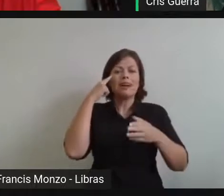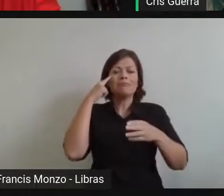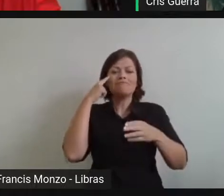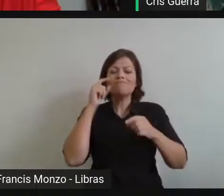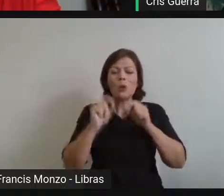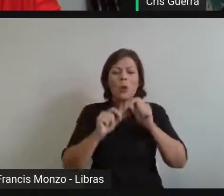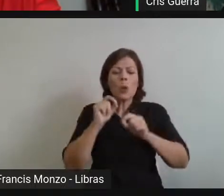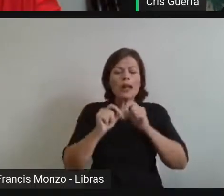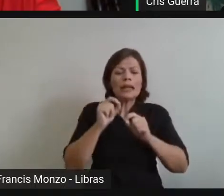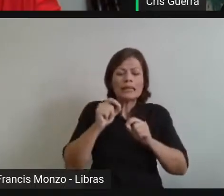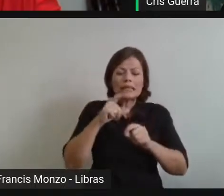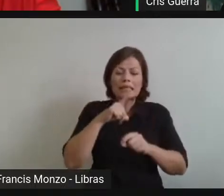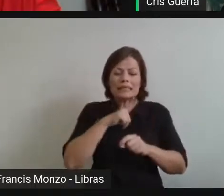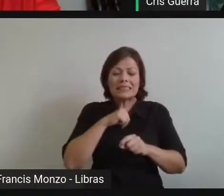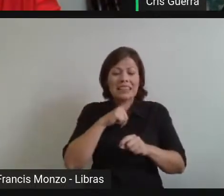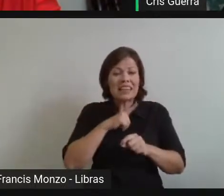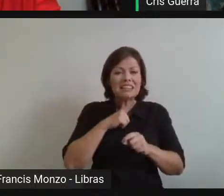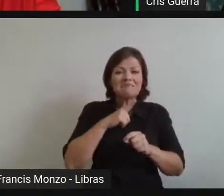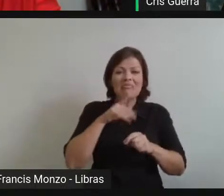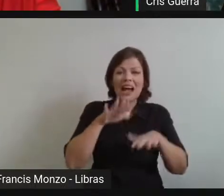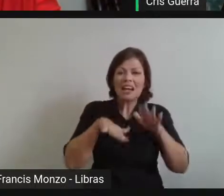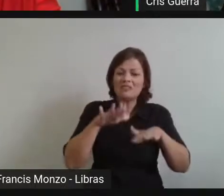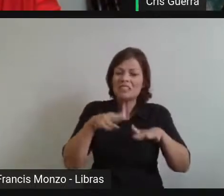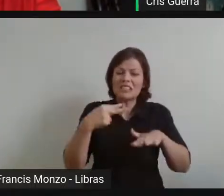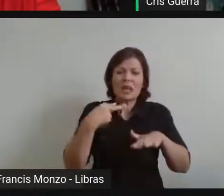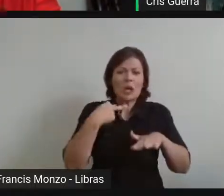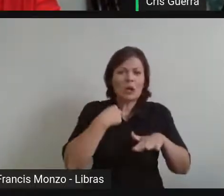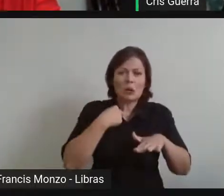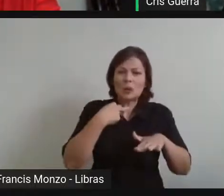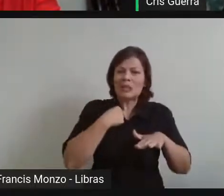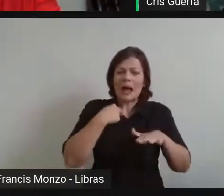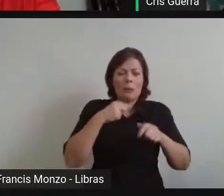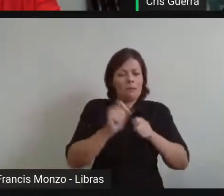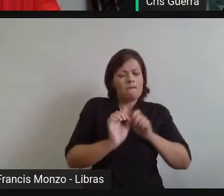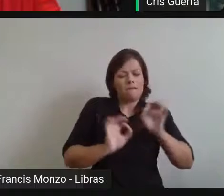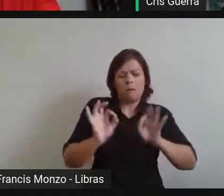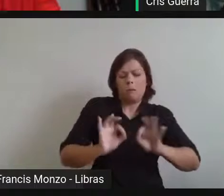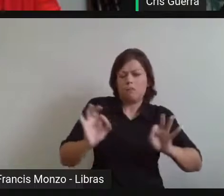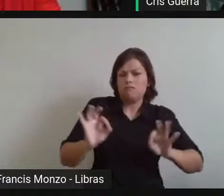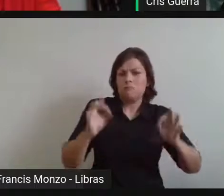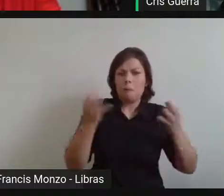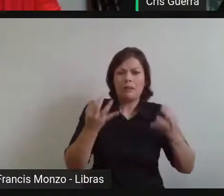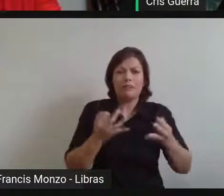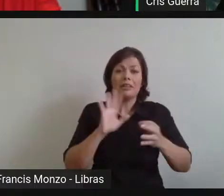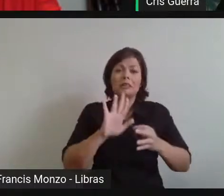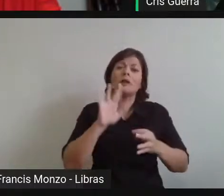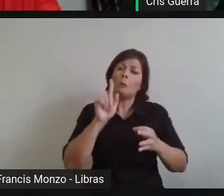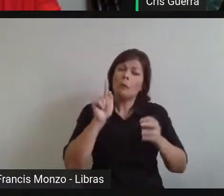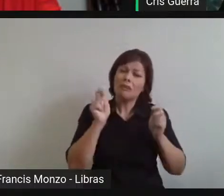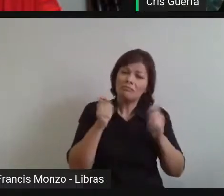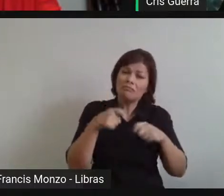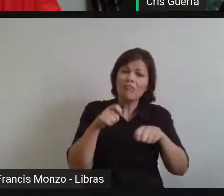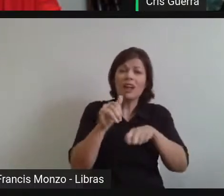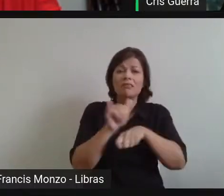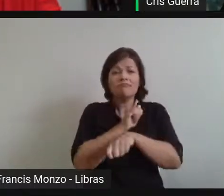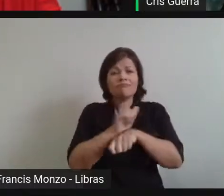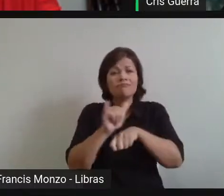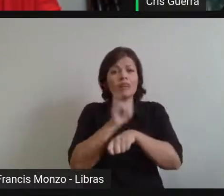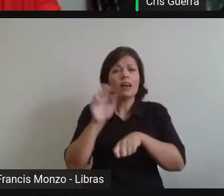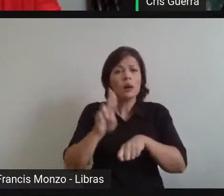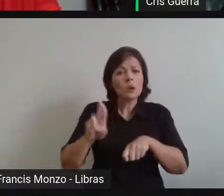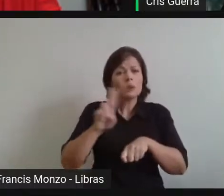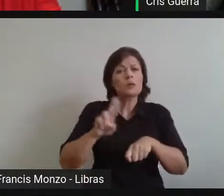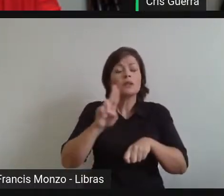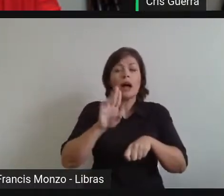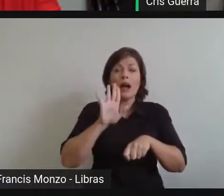não conseguir fazer um grande jantar, mas a gente faz um mexido bem gostoso, assim, né? E a gente não aprende coisas